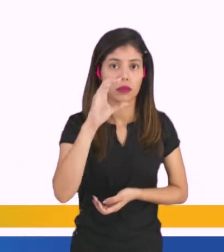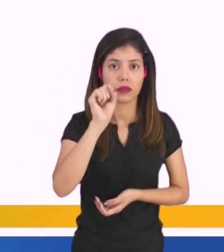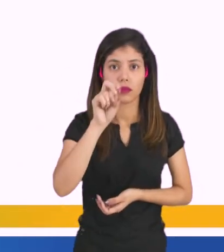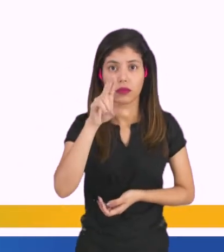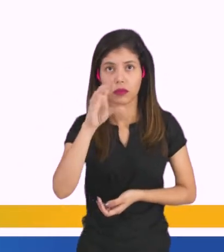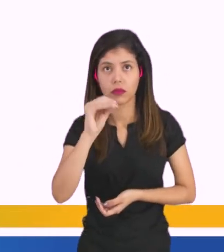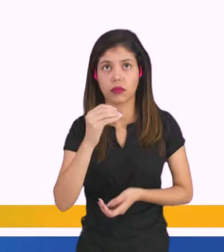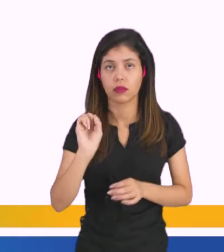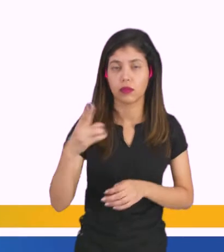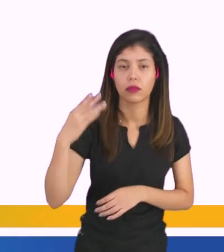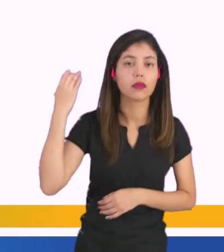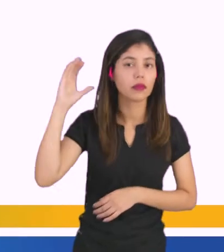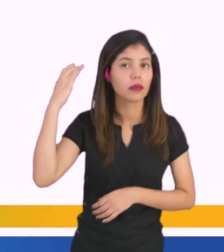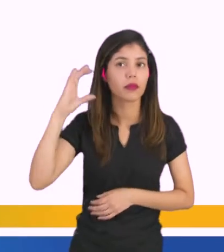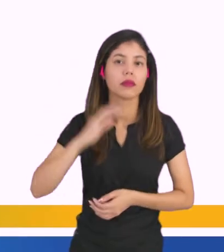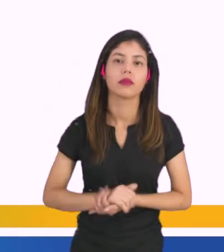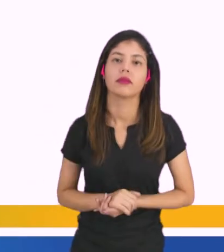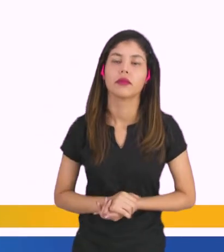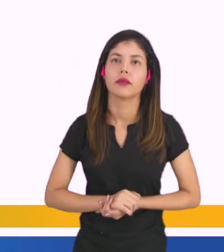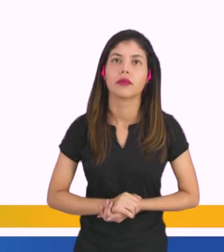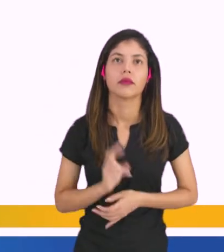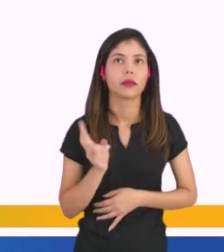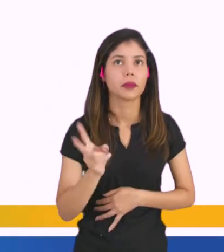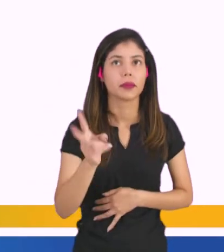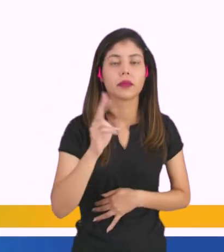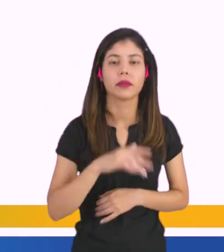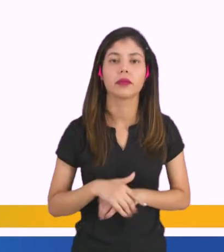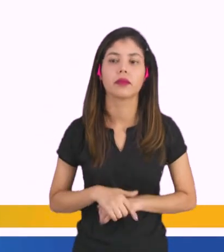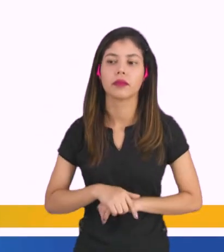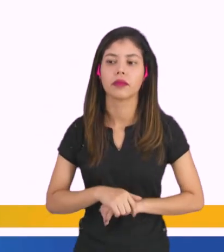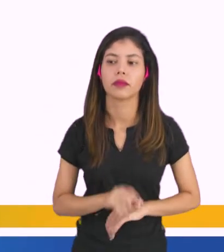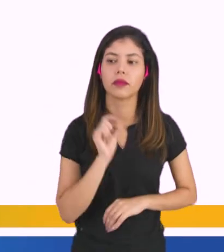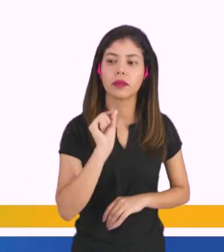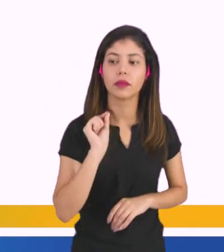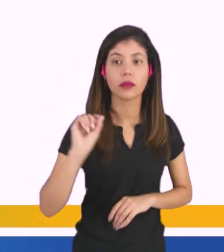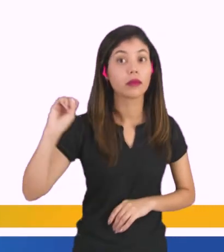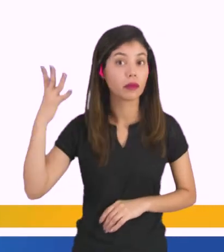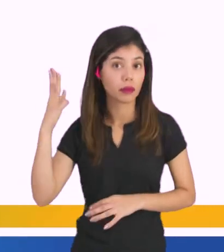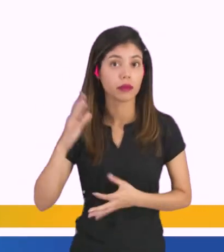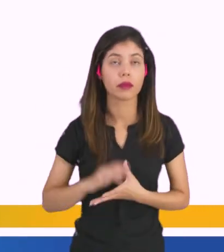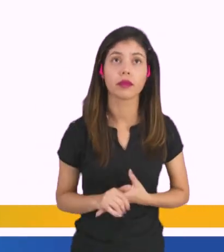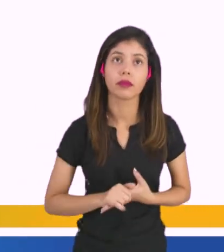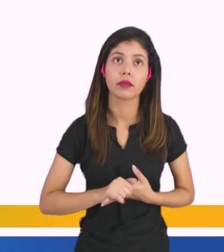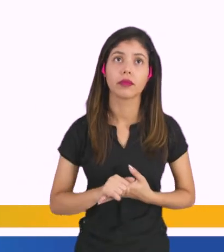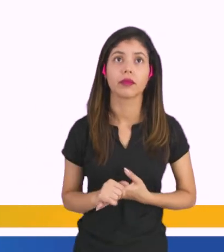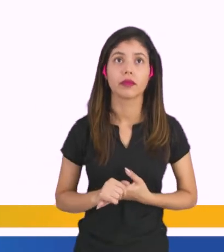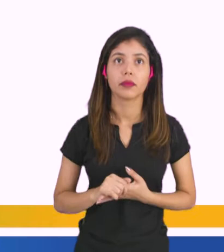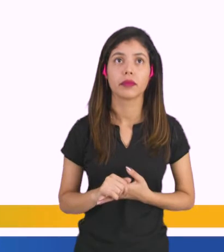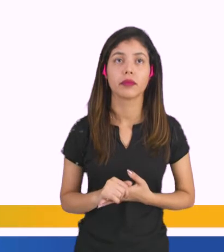refrigerante. E assim, sucessivamente. O que é que acontece?